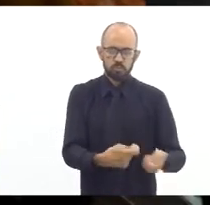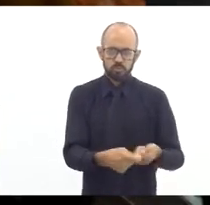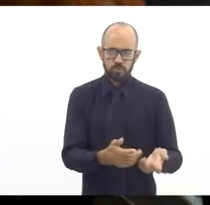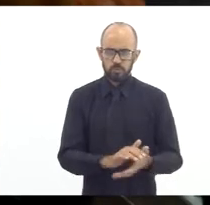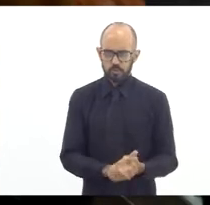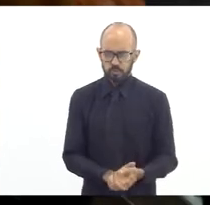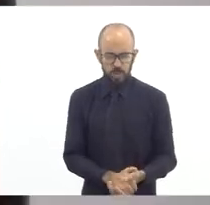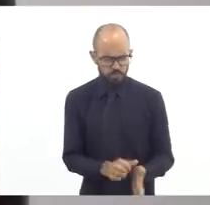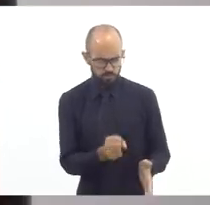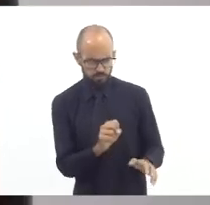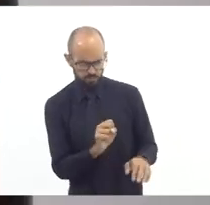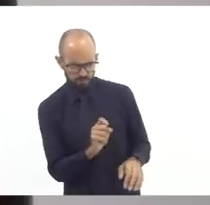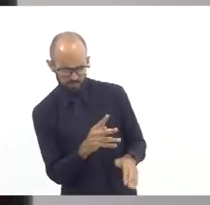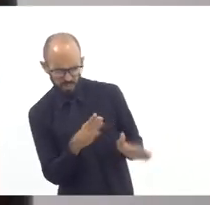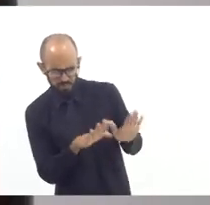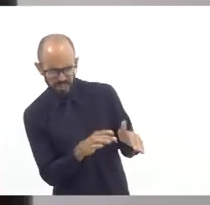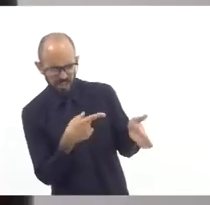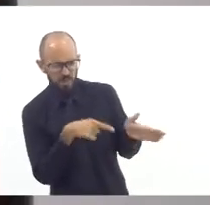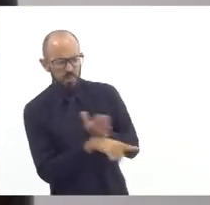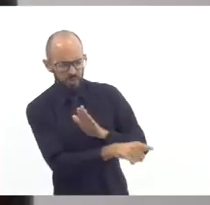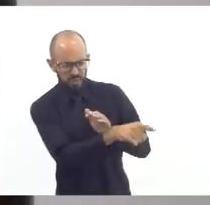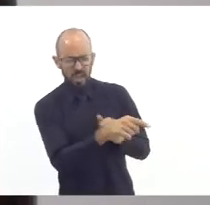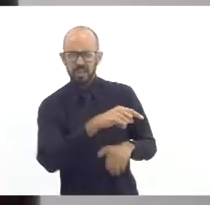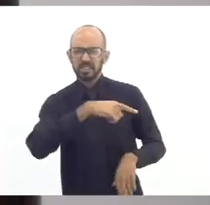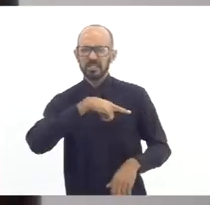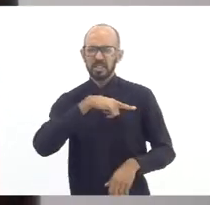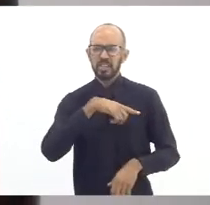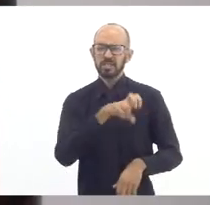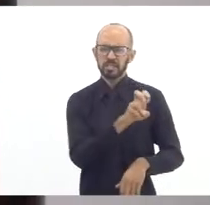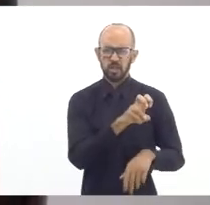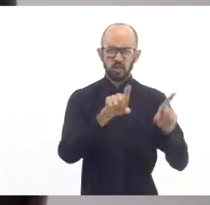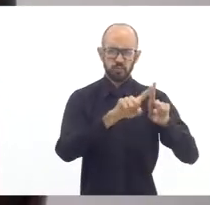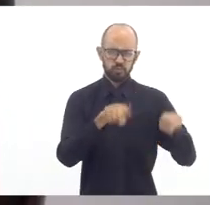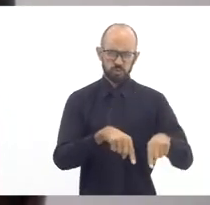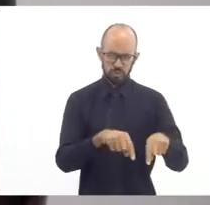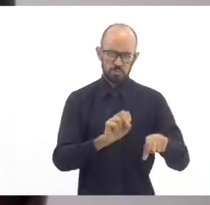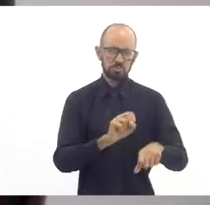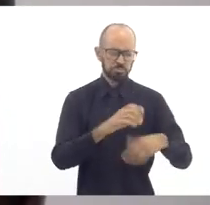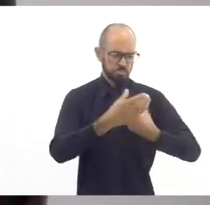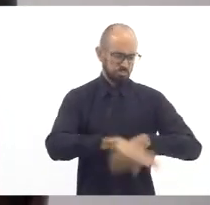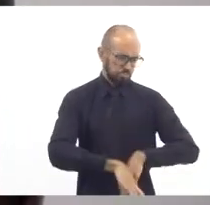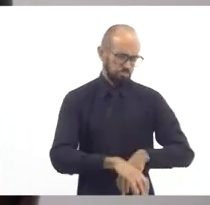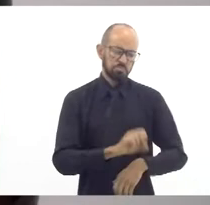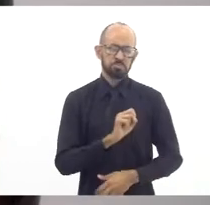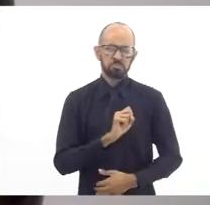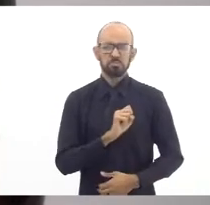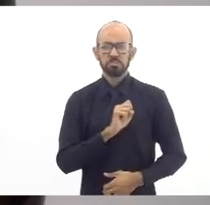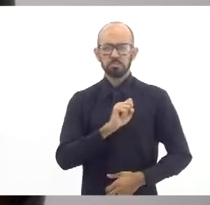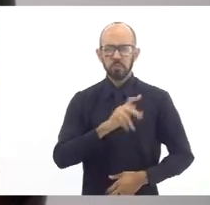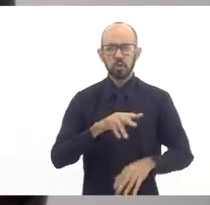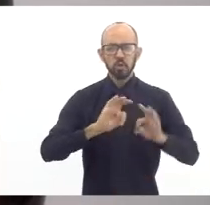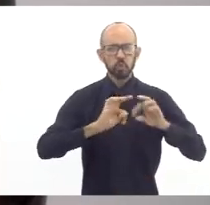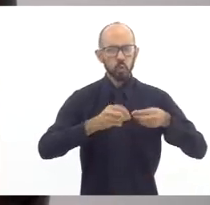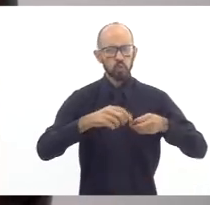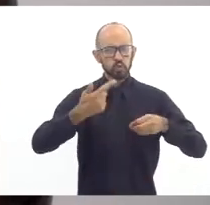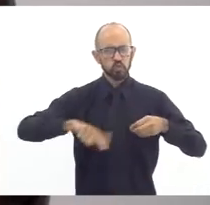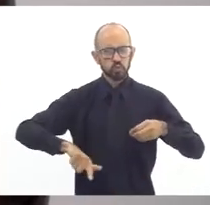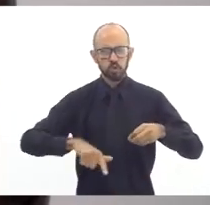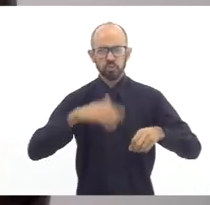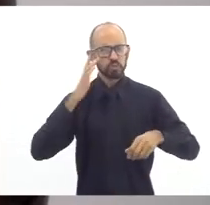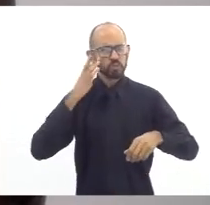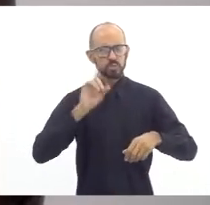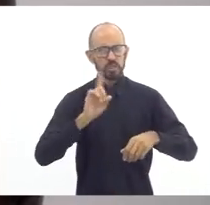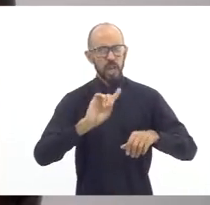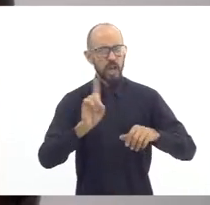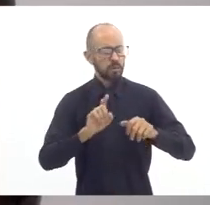só gostaria de indagar num momento. São apenas 5 funcionários efetivos. A parte tudo carro comissionado, que a gente sabe nem onde está prestando